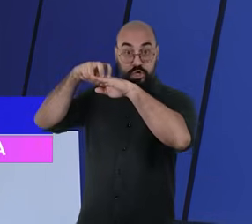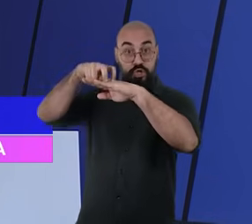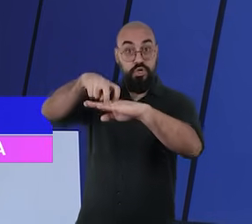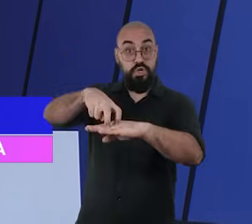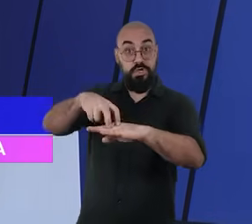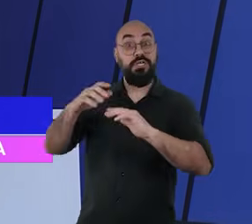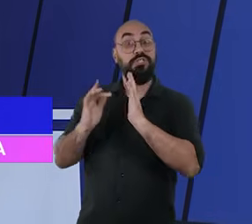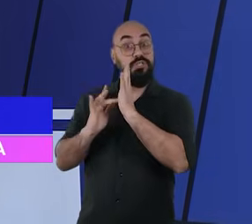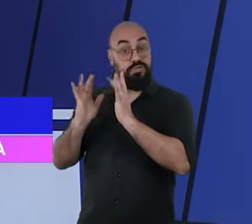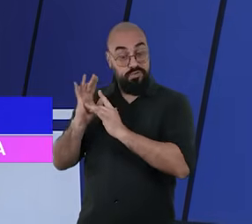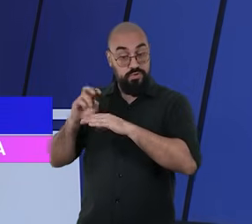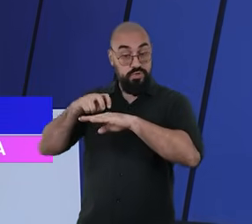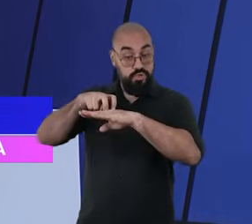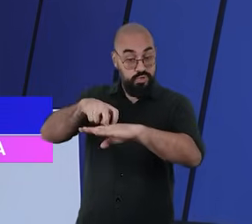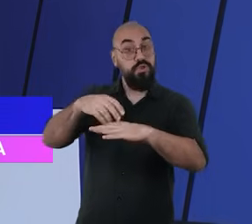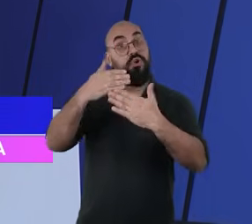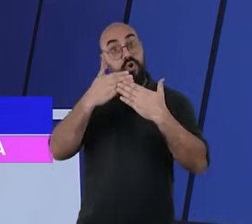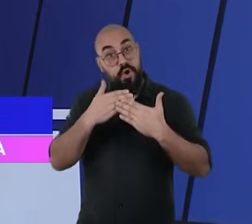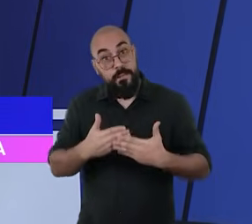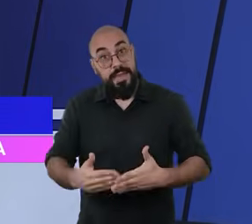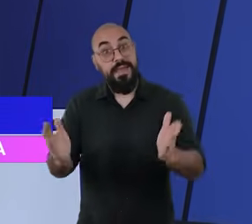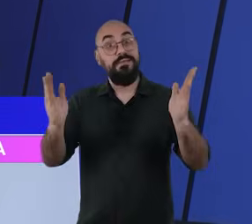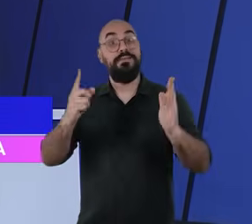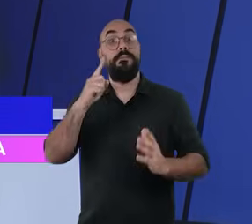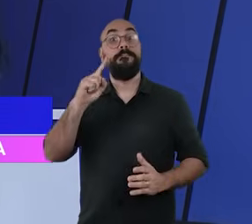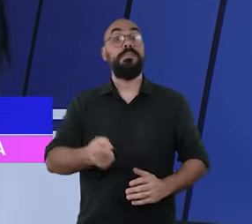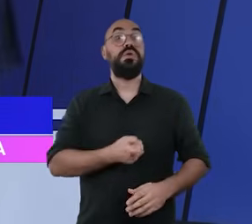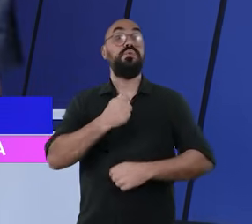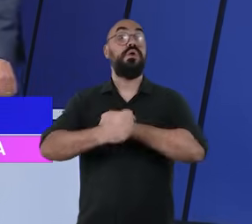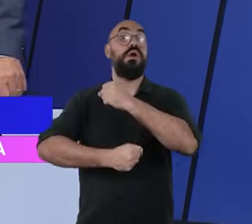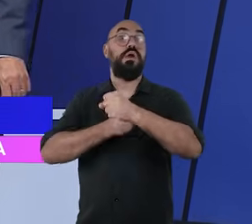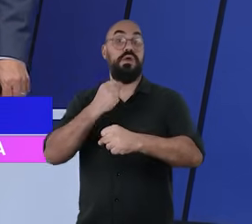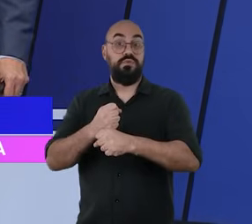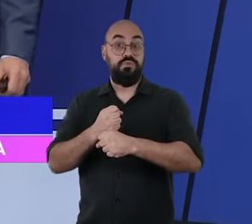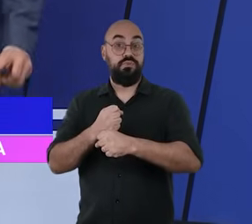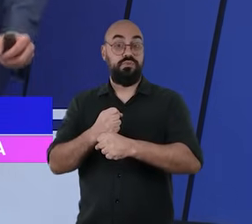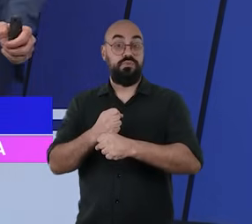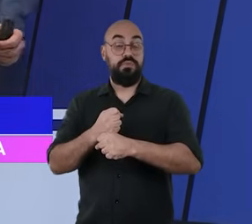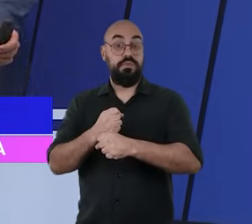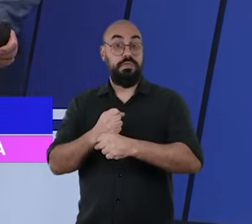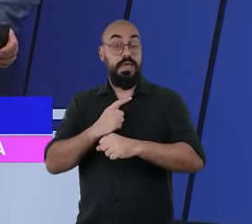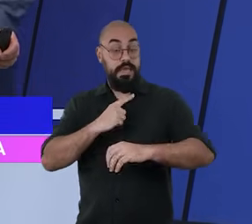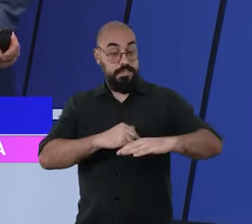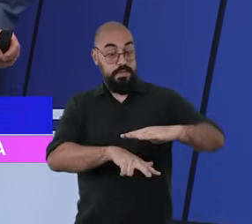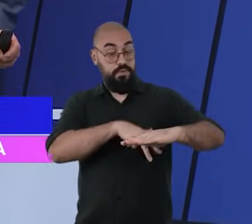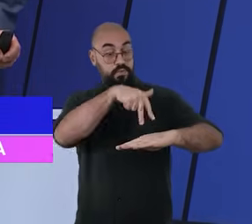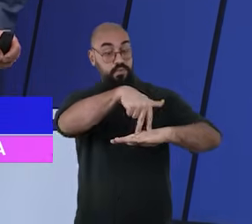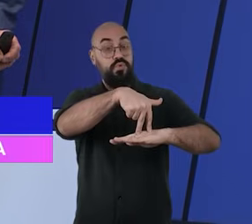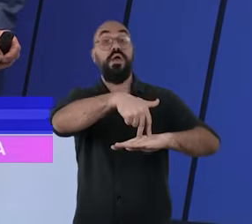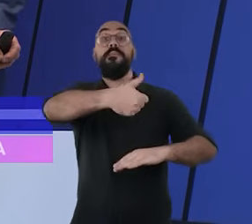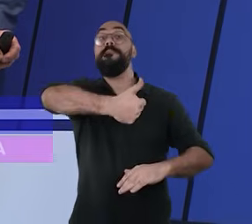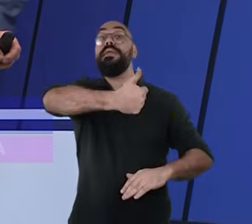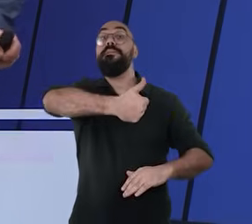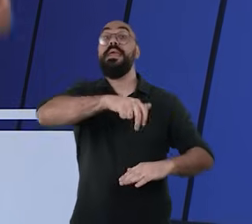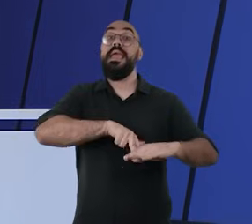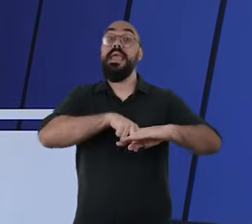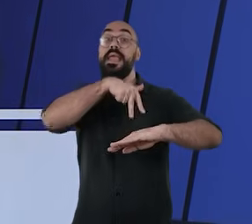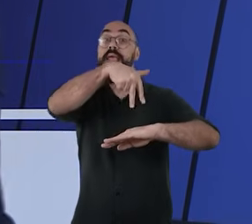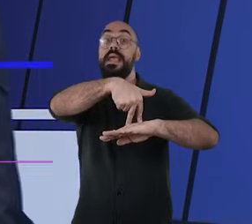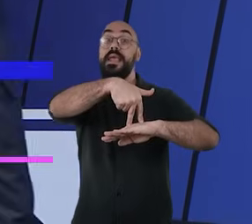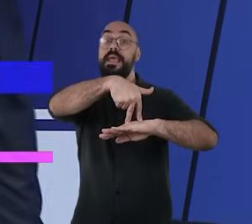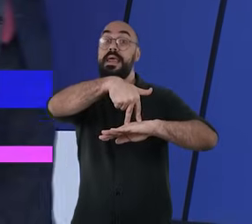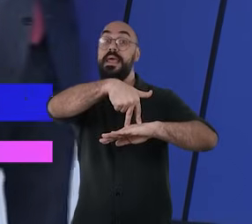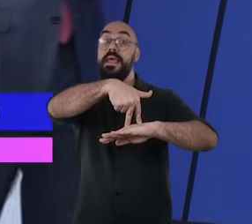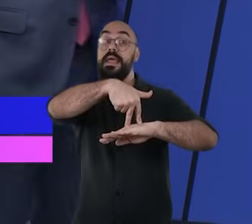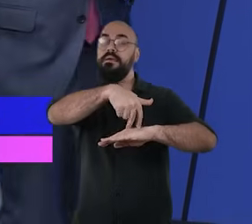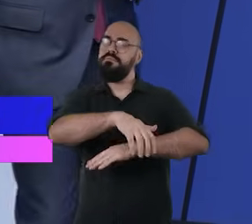nesse começo do período, nós vemos uma ressurreição, que a Bíblia chama de primeira ressurreição. Ora, veja